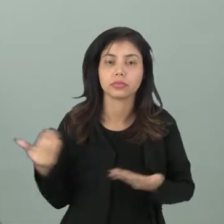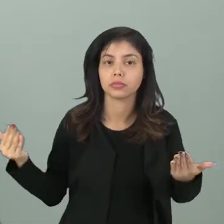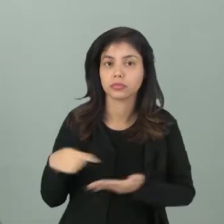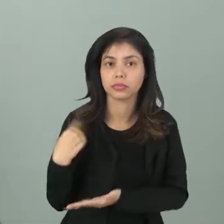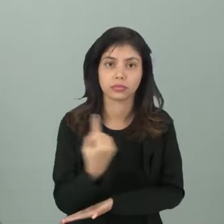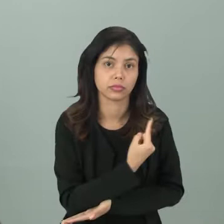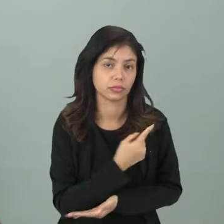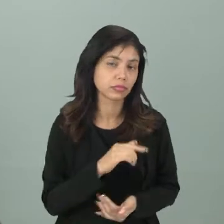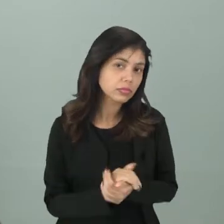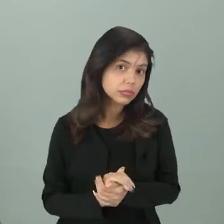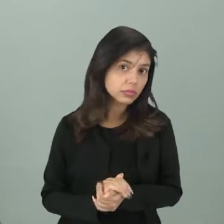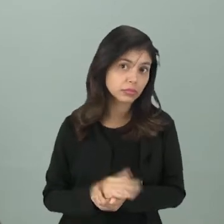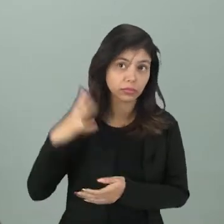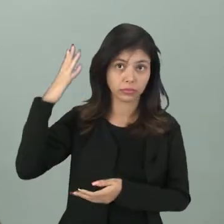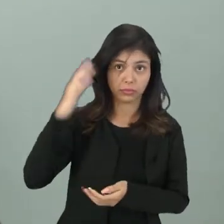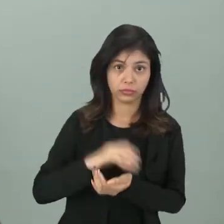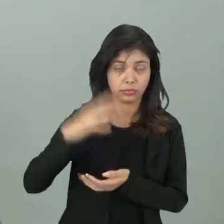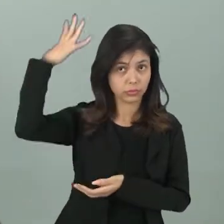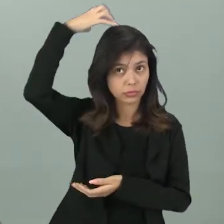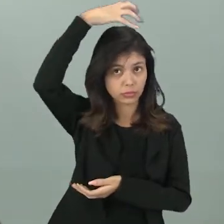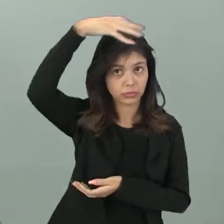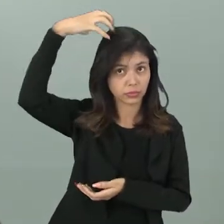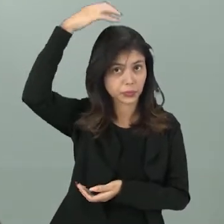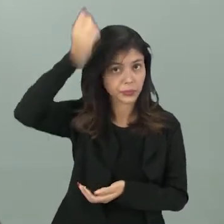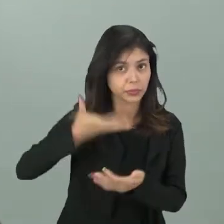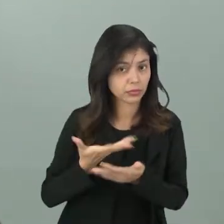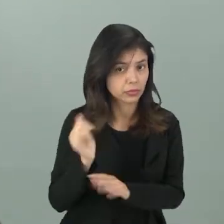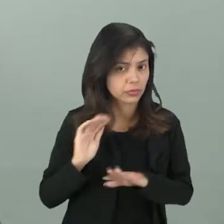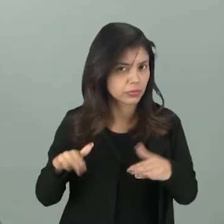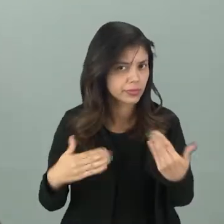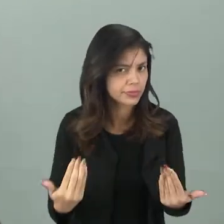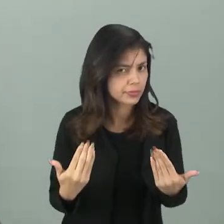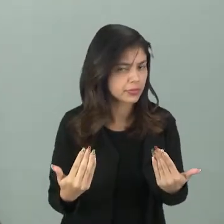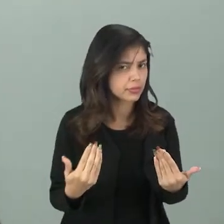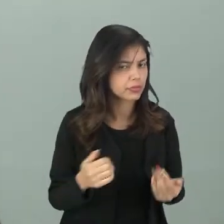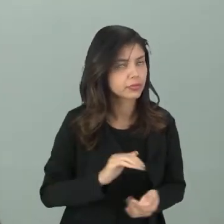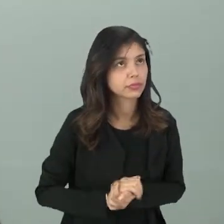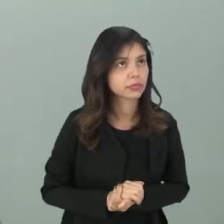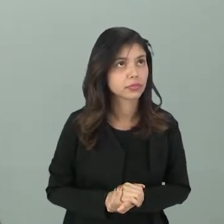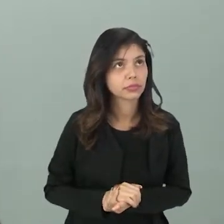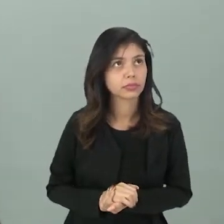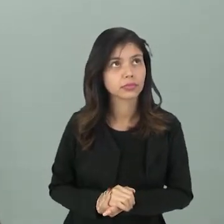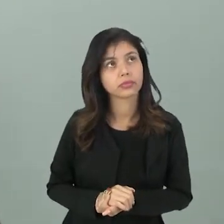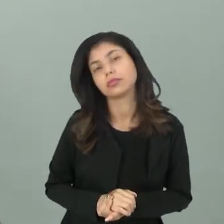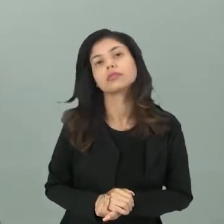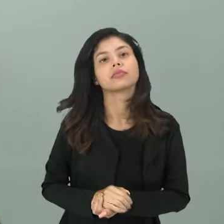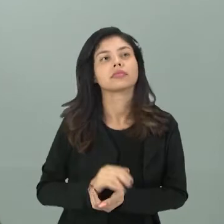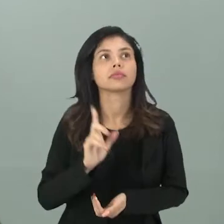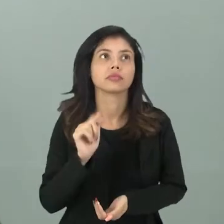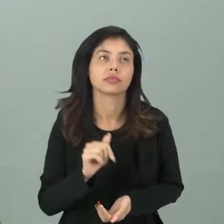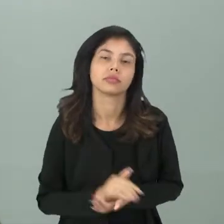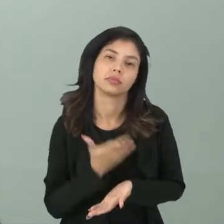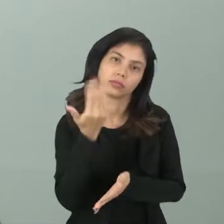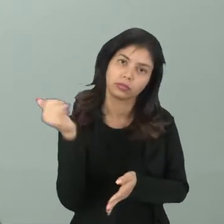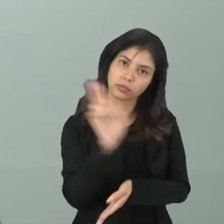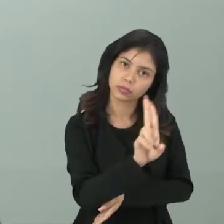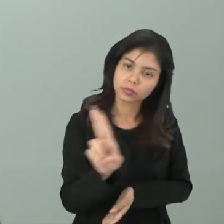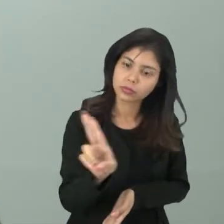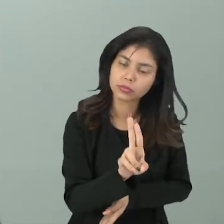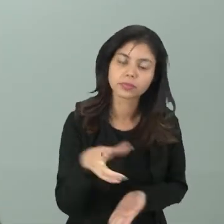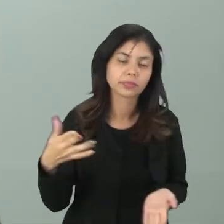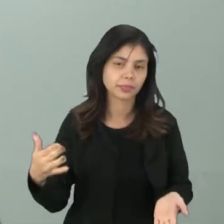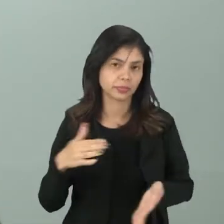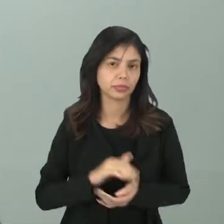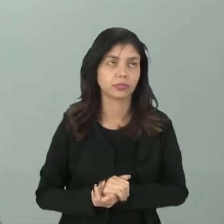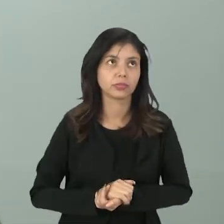Agora, nós temos o Cascão, onde ele recebeu apenas 4 votos. Não foi isso, mas antes vamos